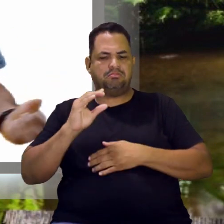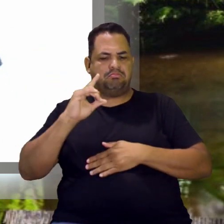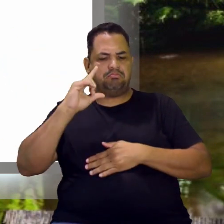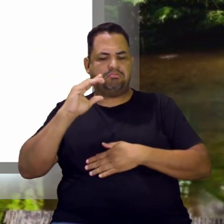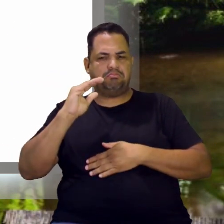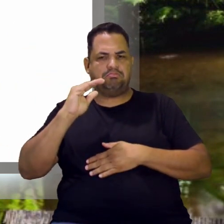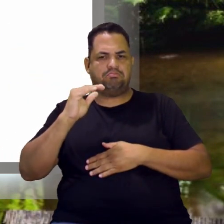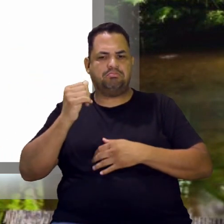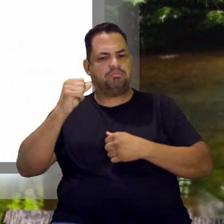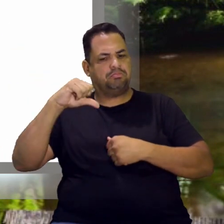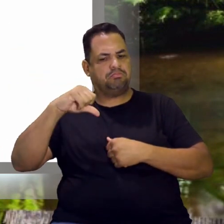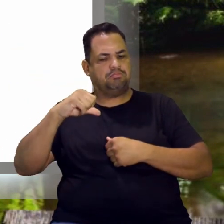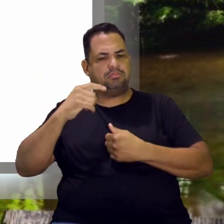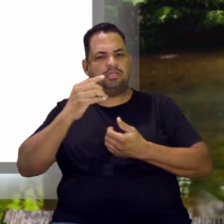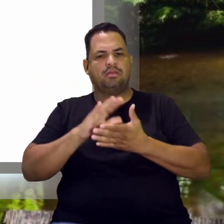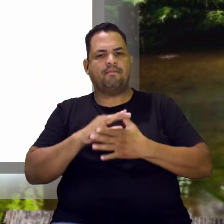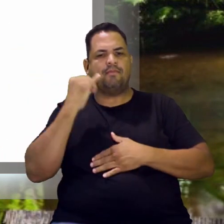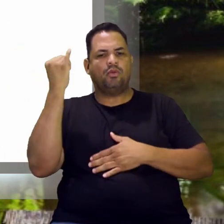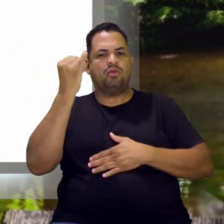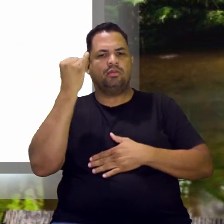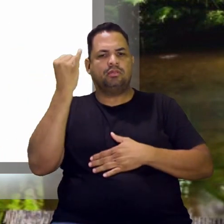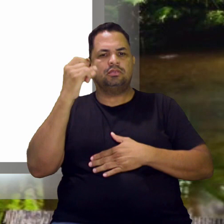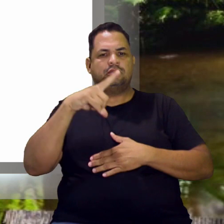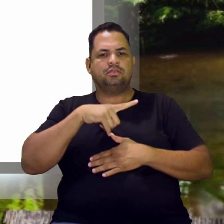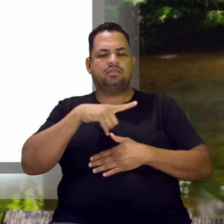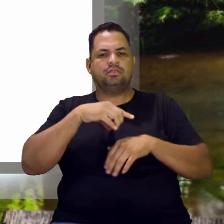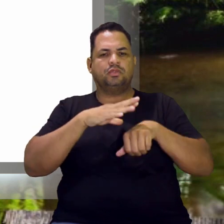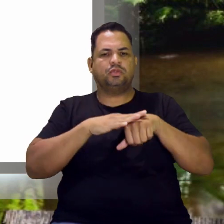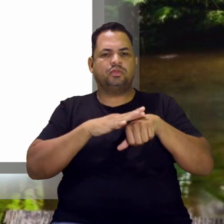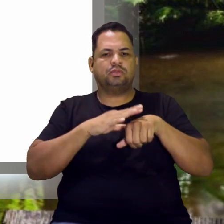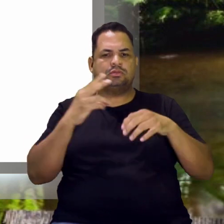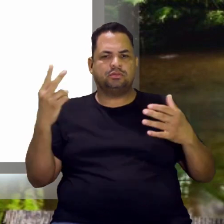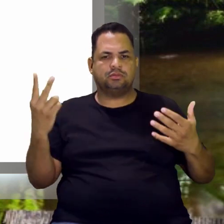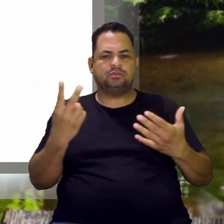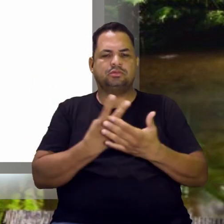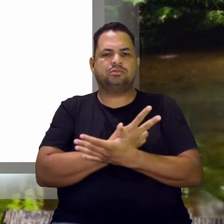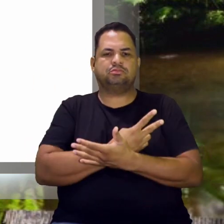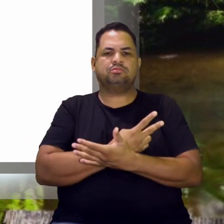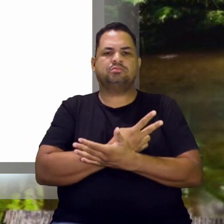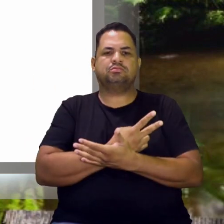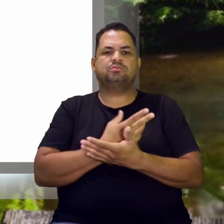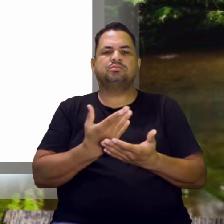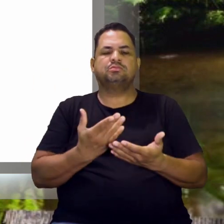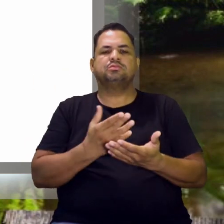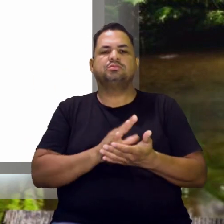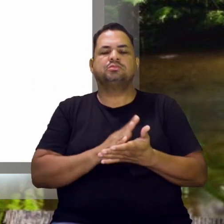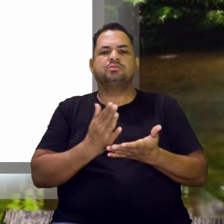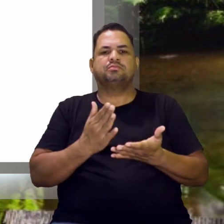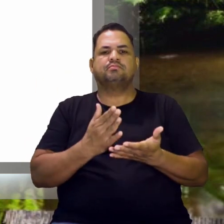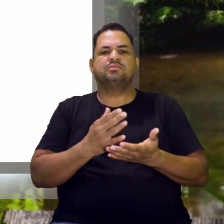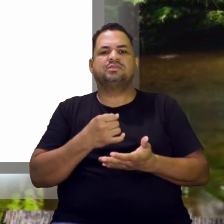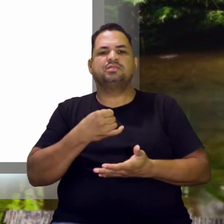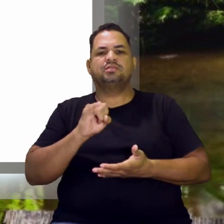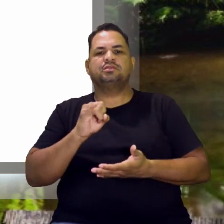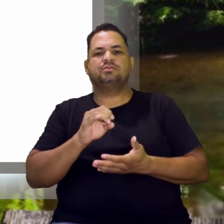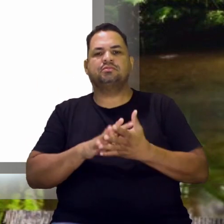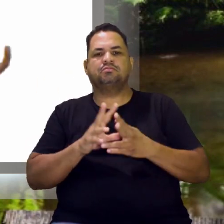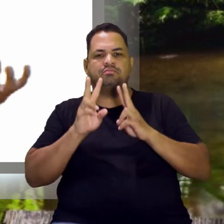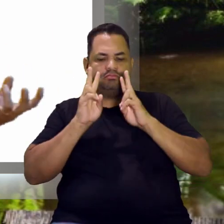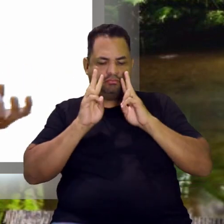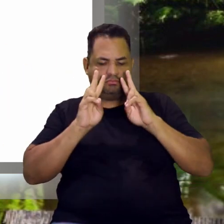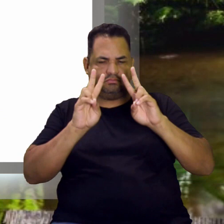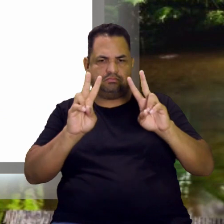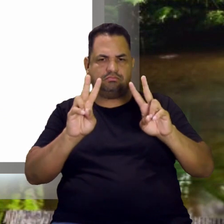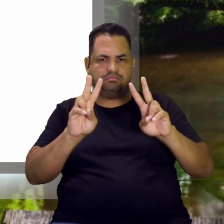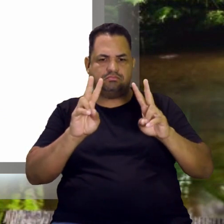Haja vista que nós temos o quê? Nós temos doenças causadas por bactérias que matam um ser humano. Né? Então, se fosse do ponto de vista nós